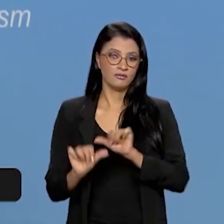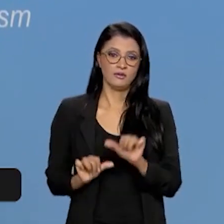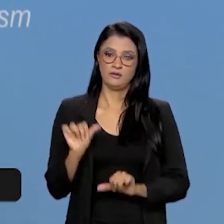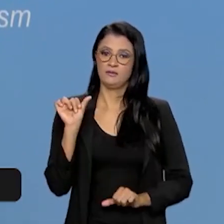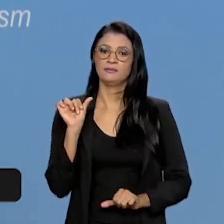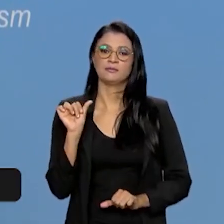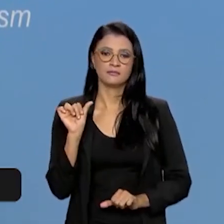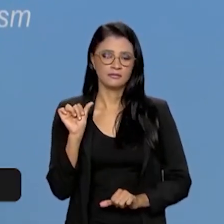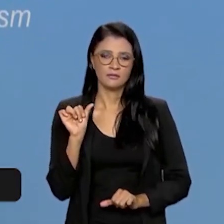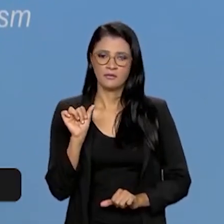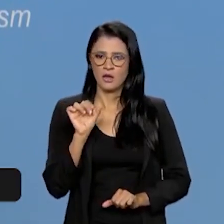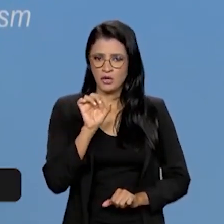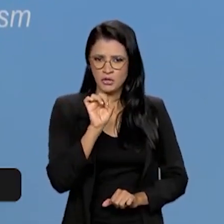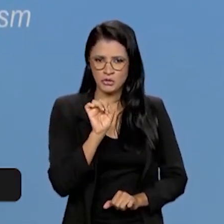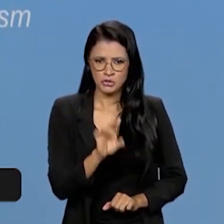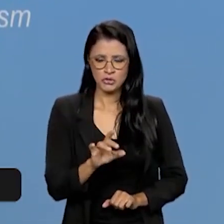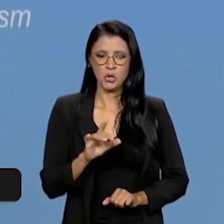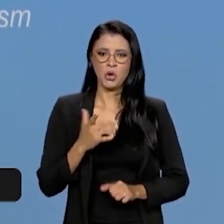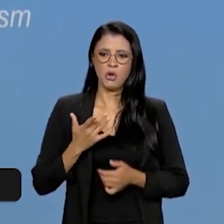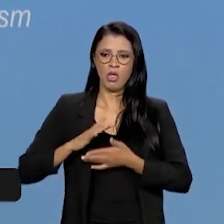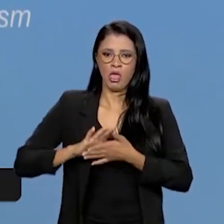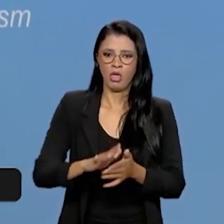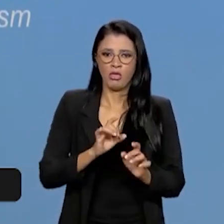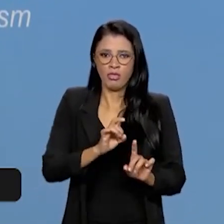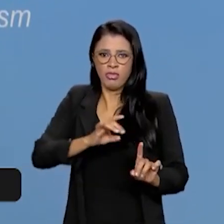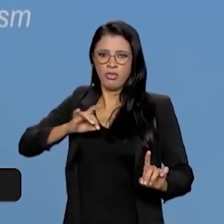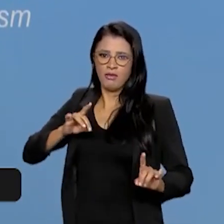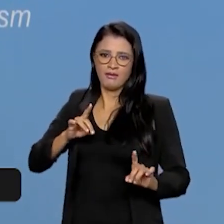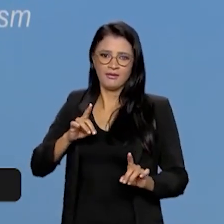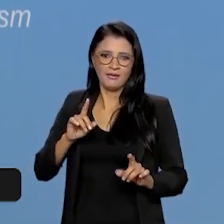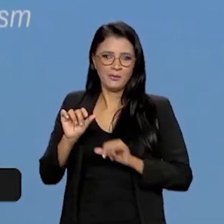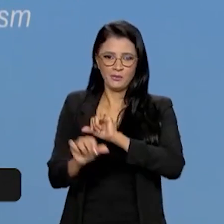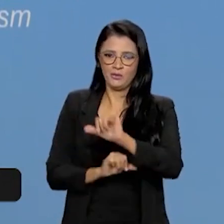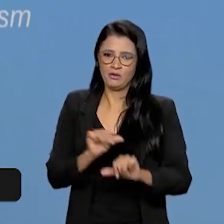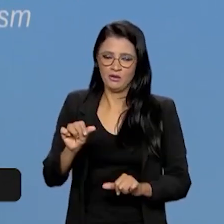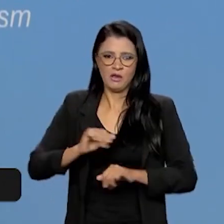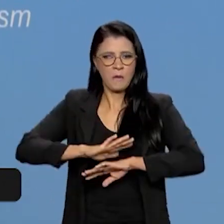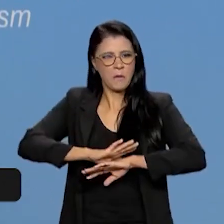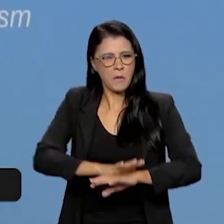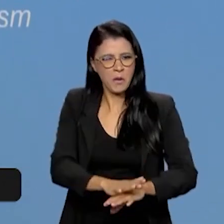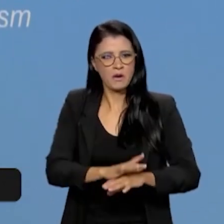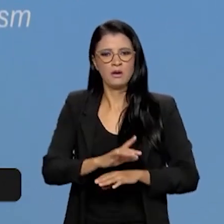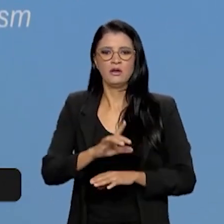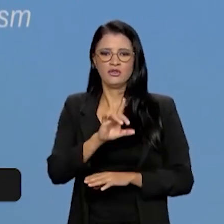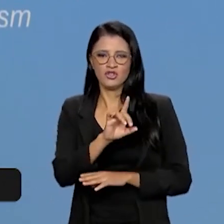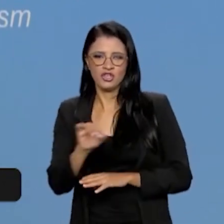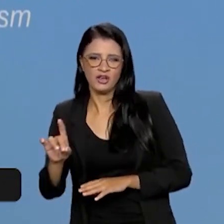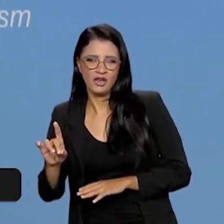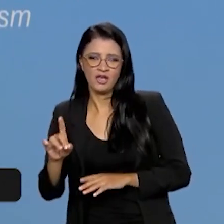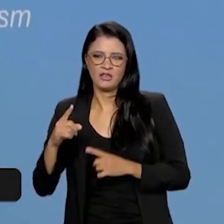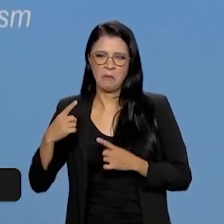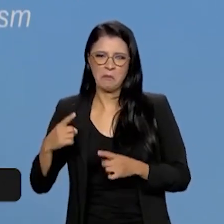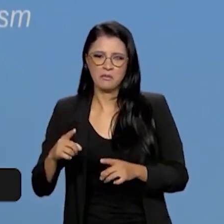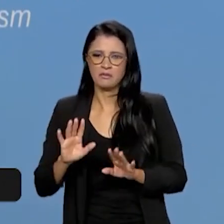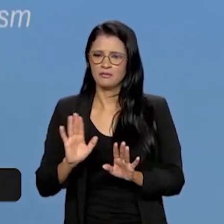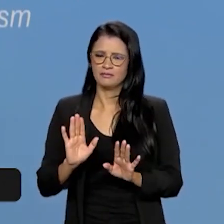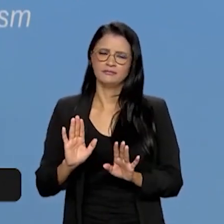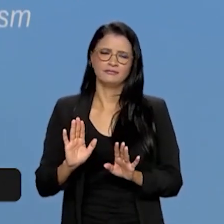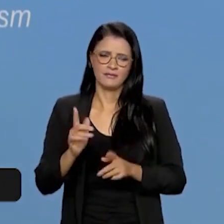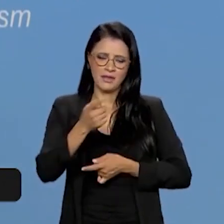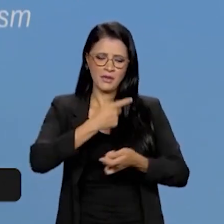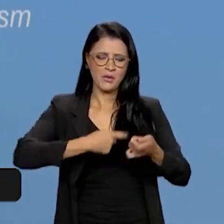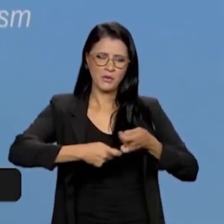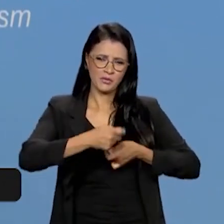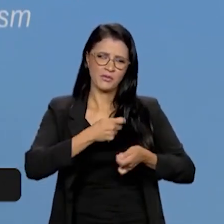só a xenofobia que está mudando, não é só o extremismo de direita. A economia